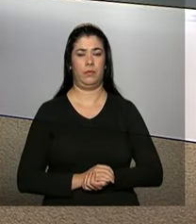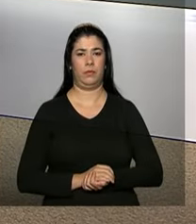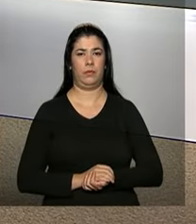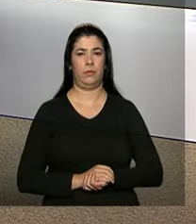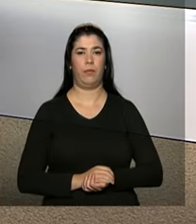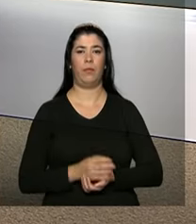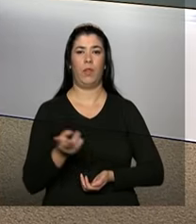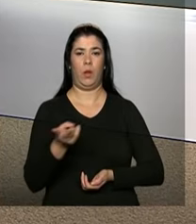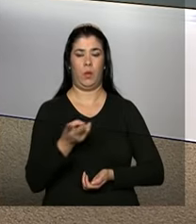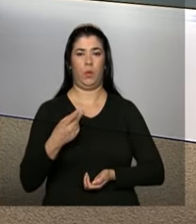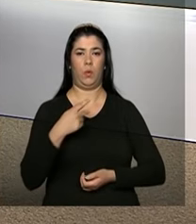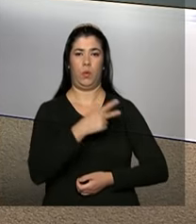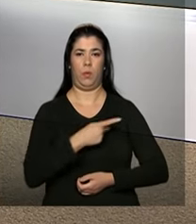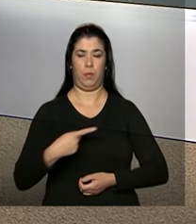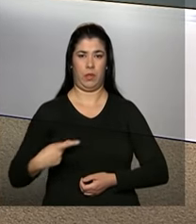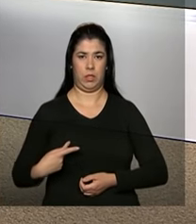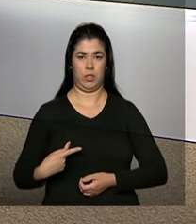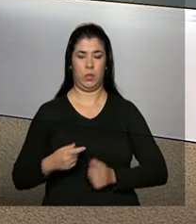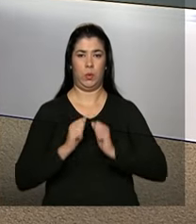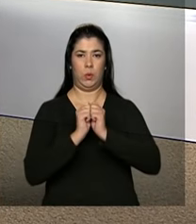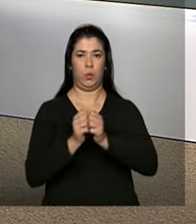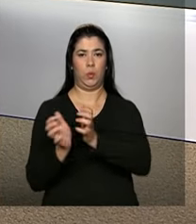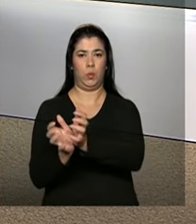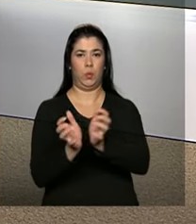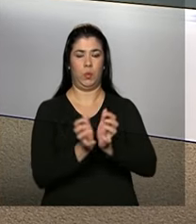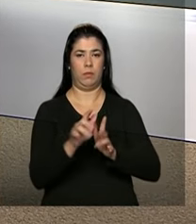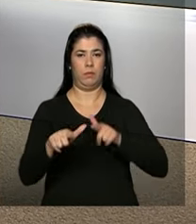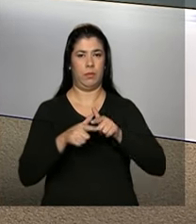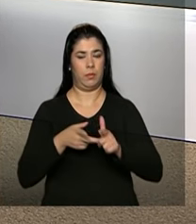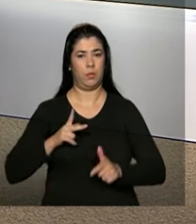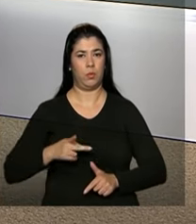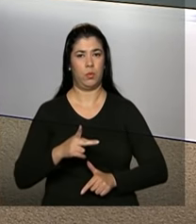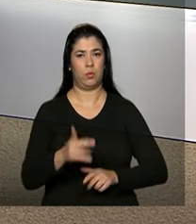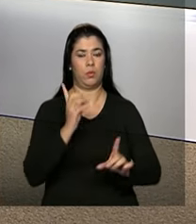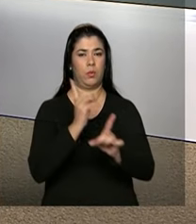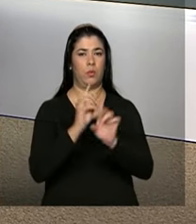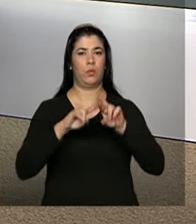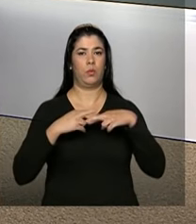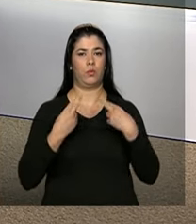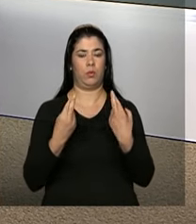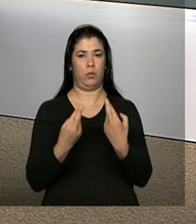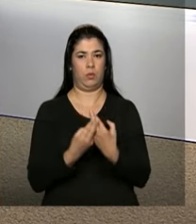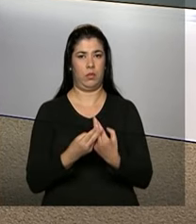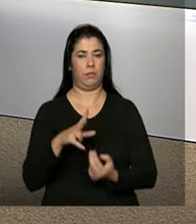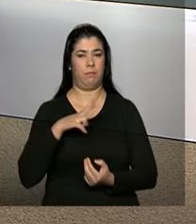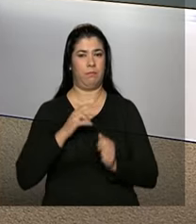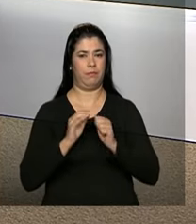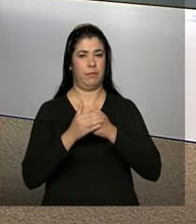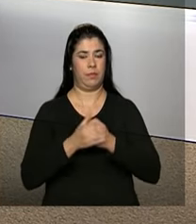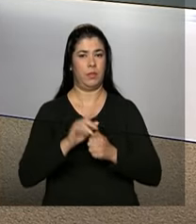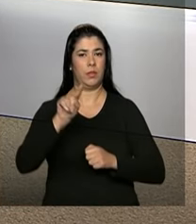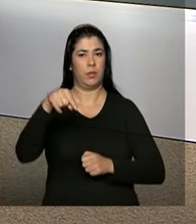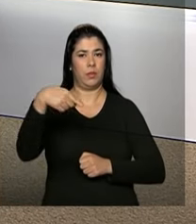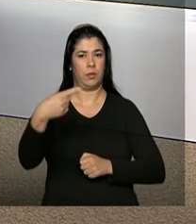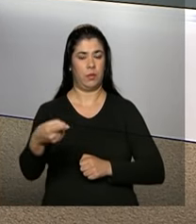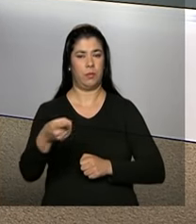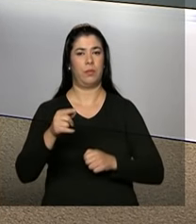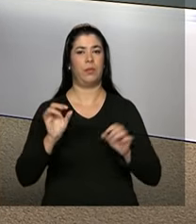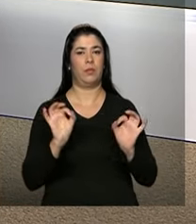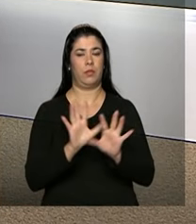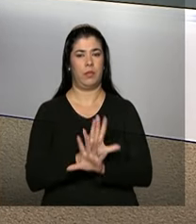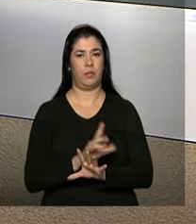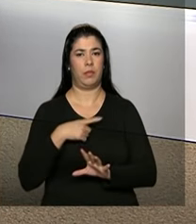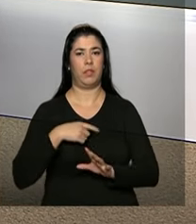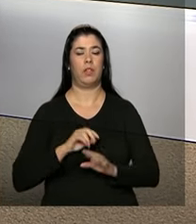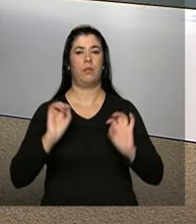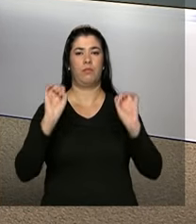Agora as duas presidentas e suas respectivas equipes seguem para o encontro bilateral, que é privado. Logo depois será realizada a cerimônia